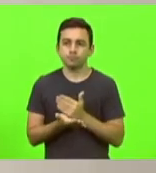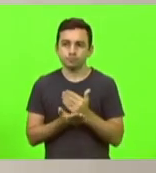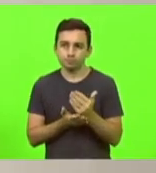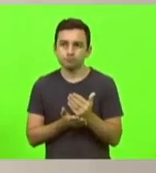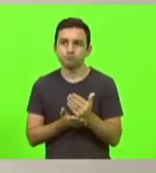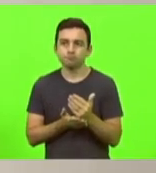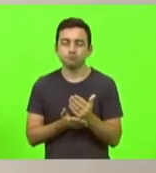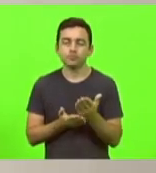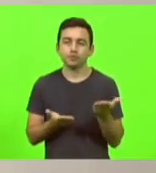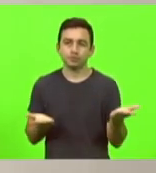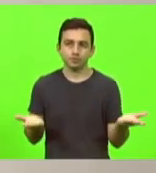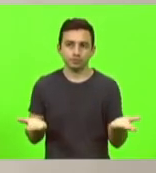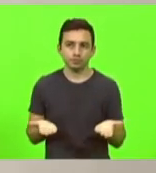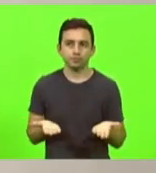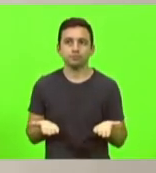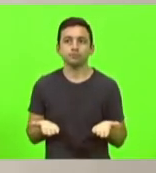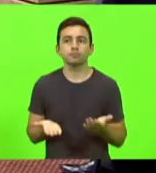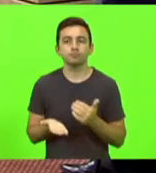mesa.